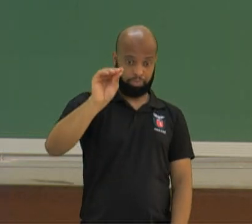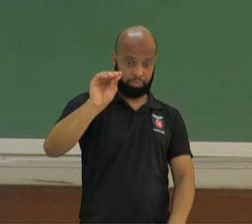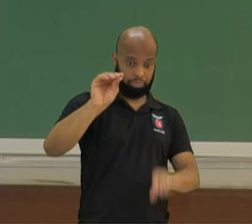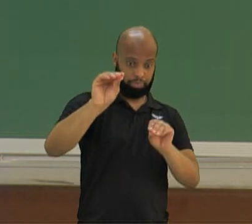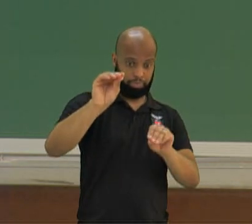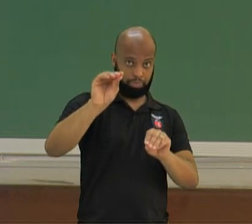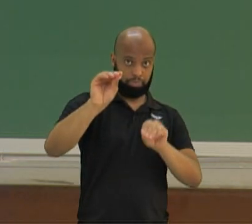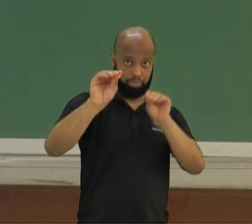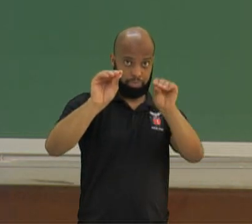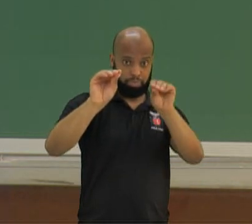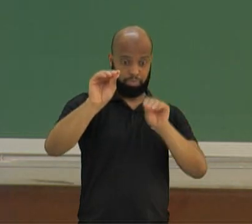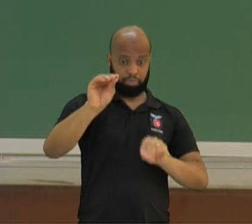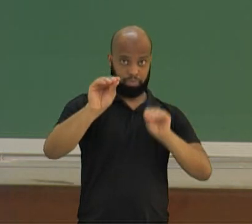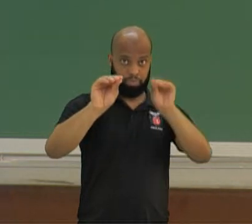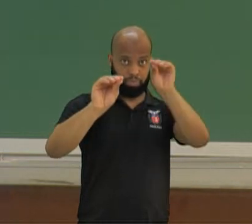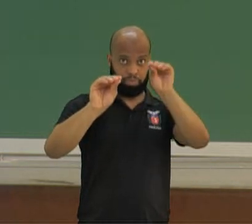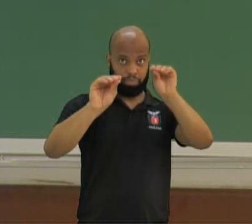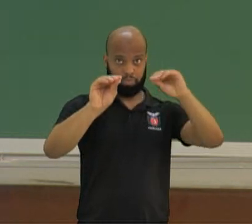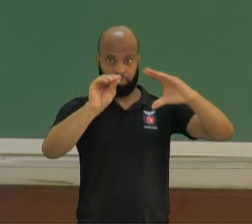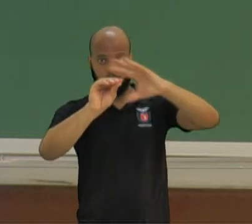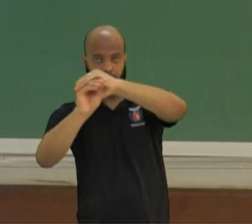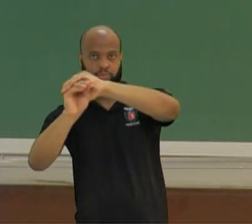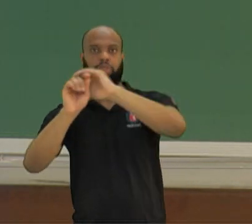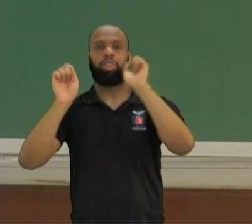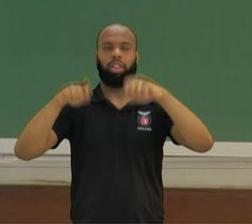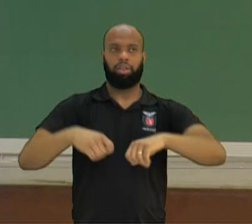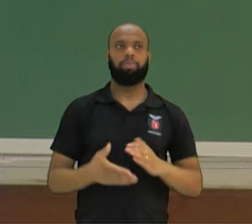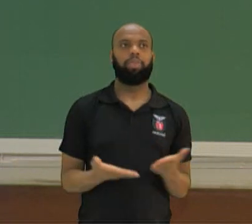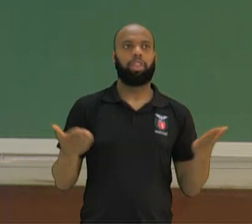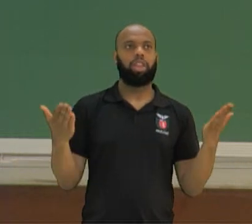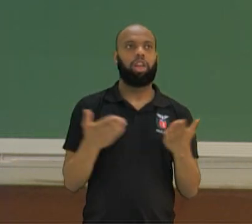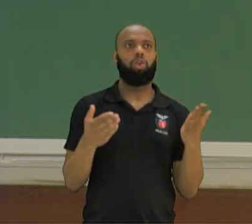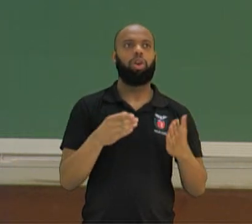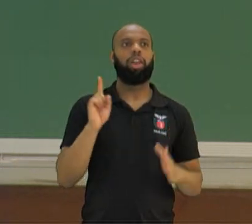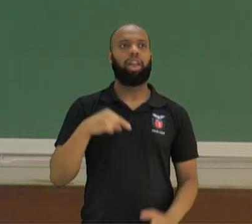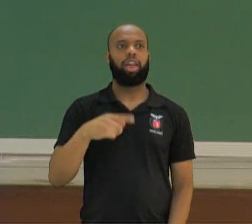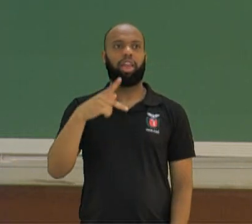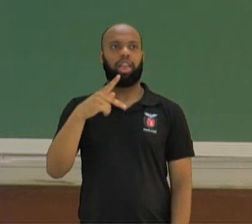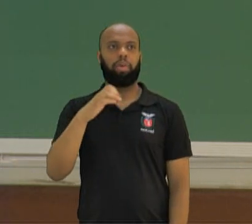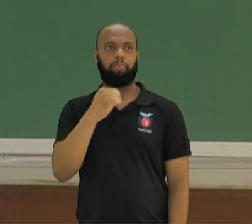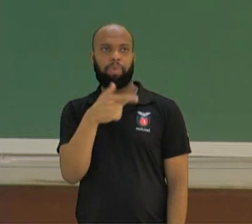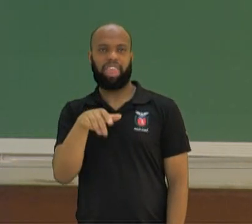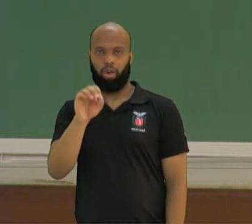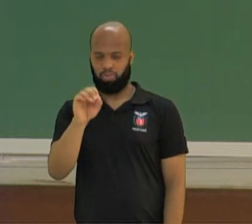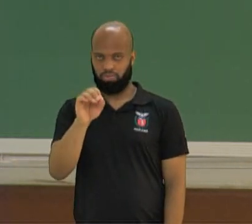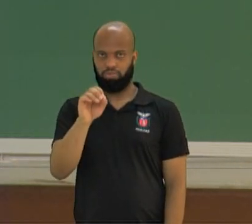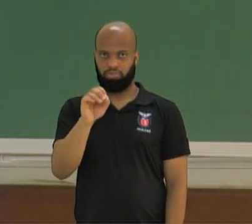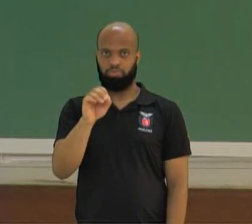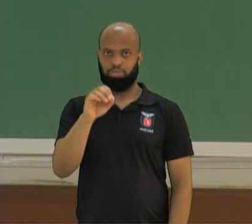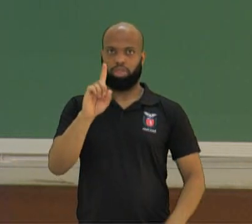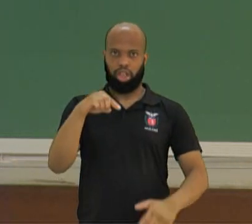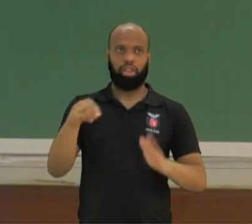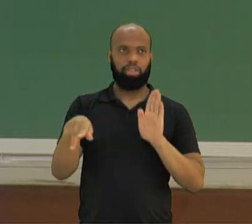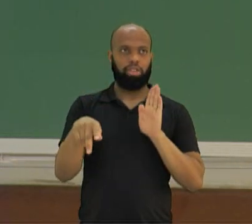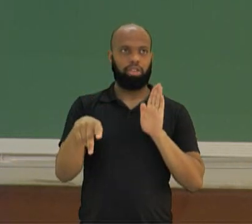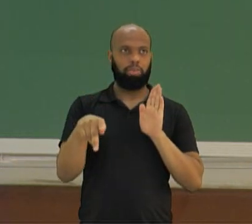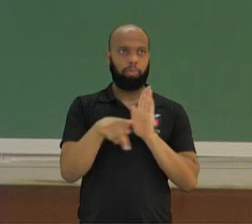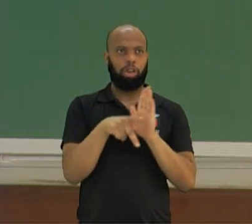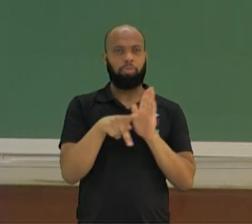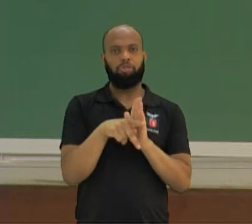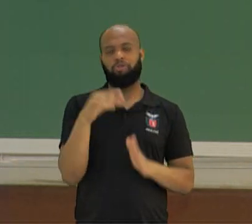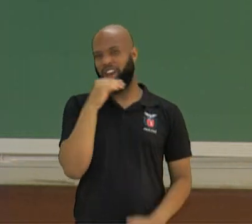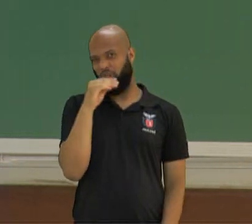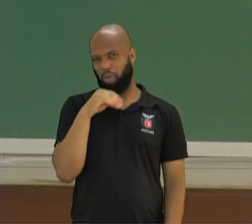Óbvio. Bem, o peão é a peça com o menor poder ofensivo durante o